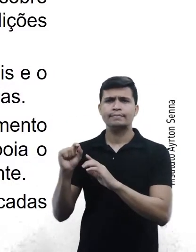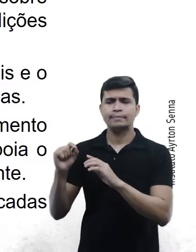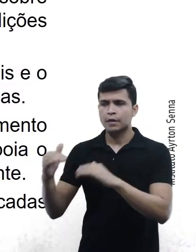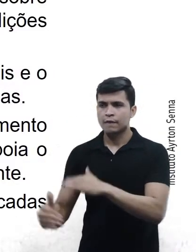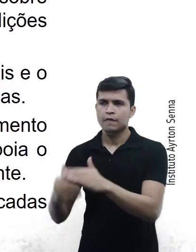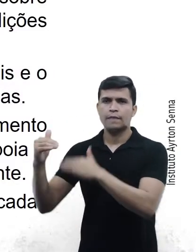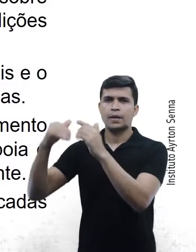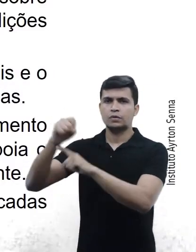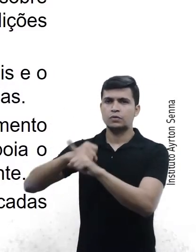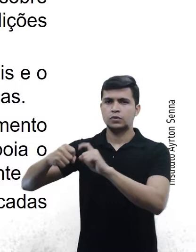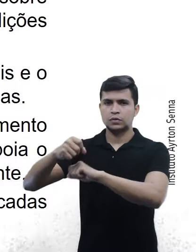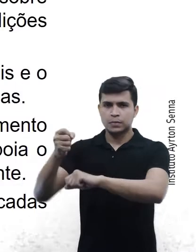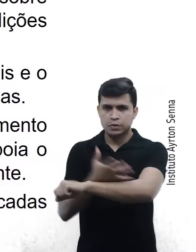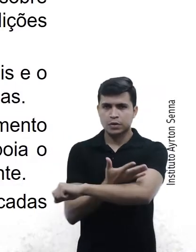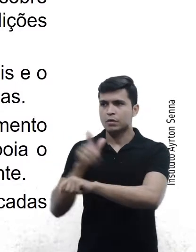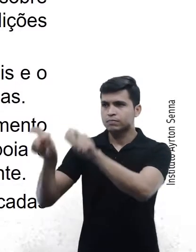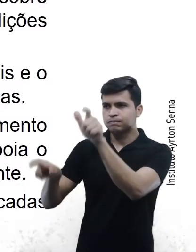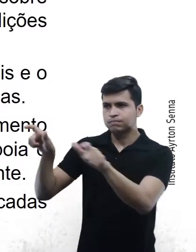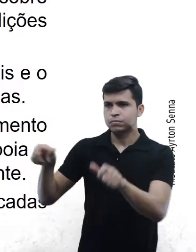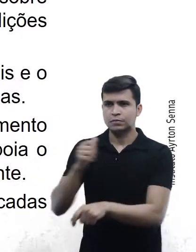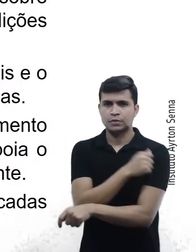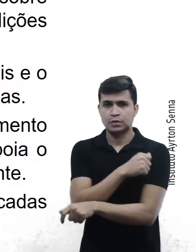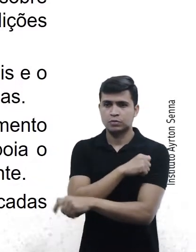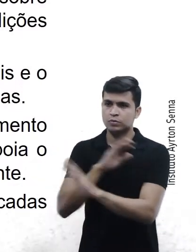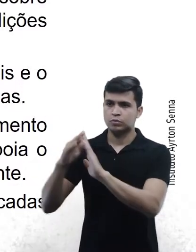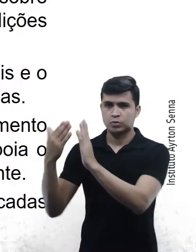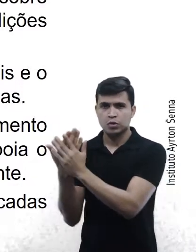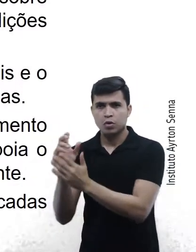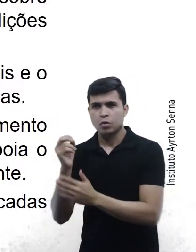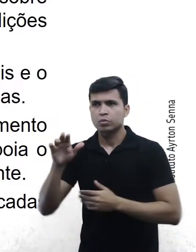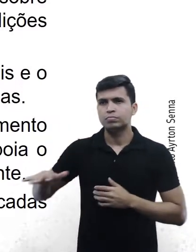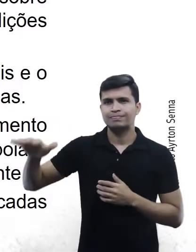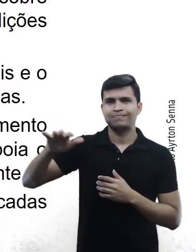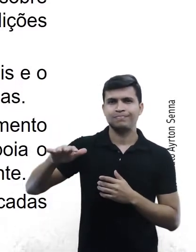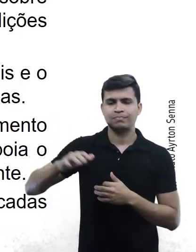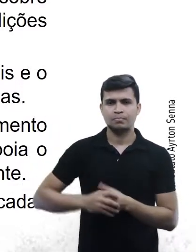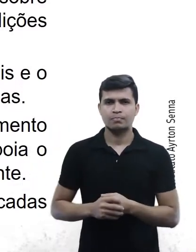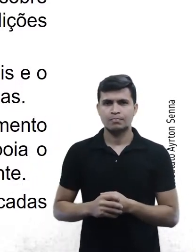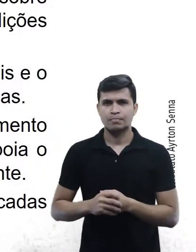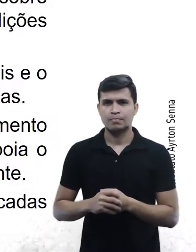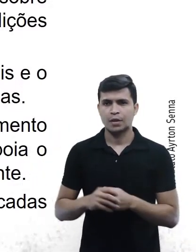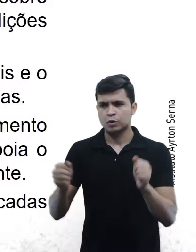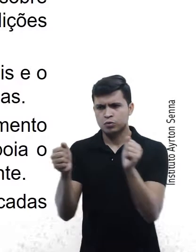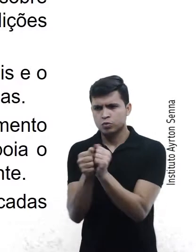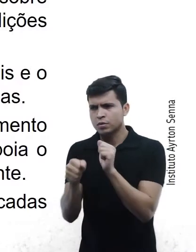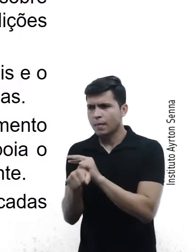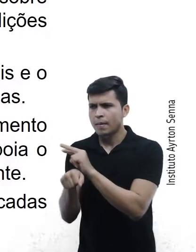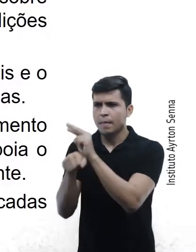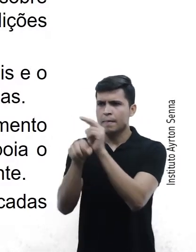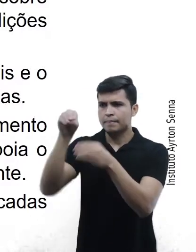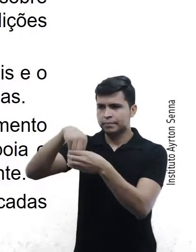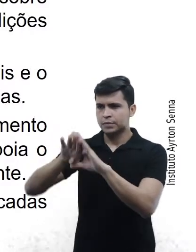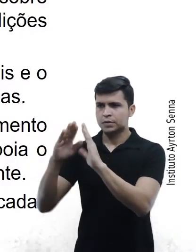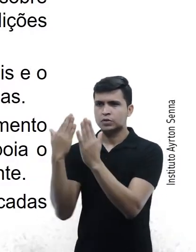para o desenvolvimento das competências socioemocionais dos estudantes da rede ou de uma escola, acompanhamento do ambiente escolar